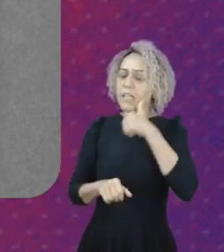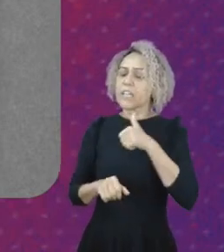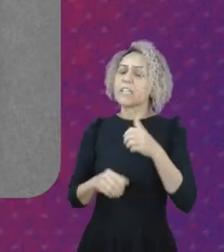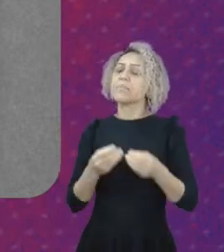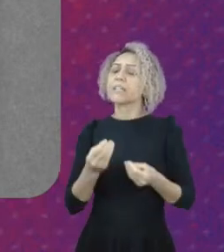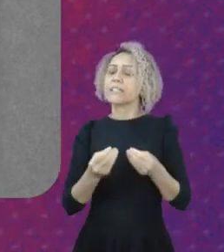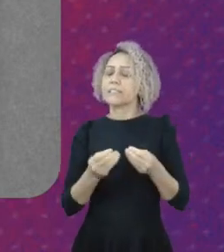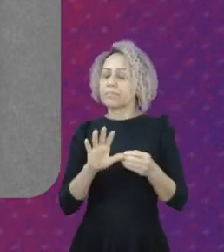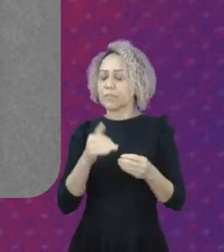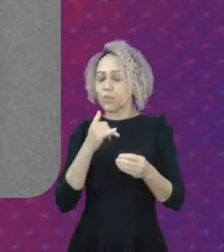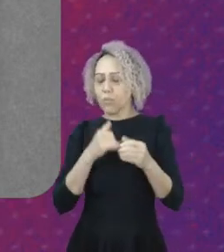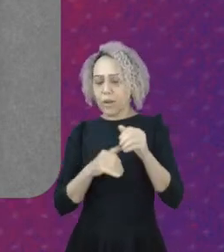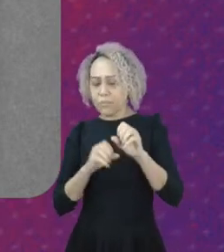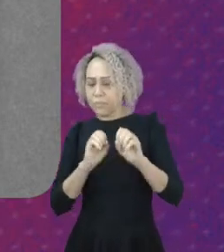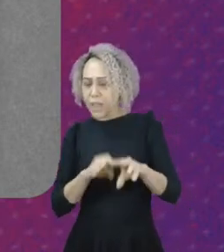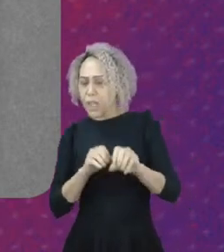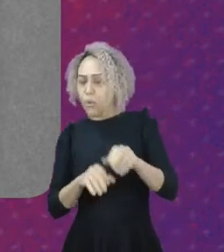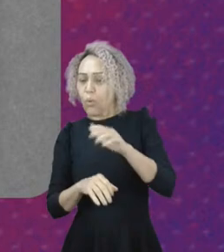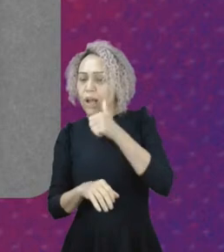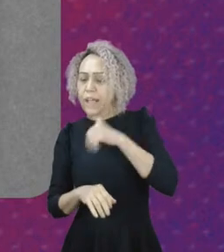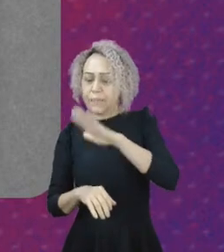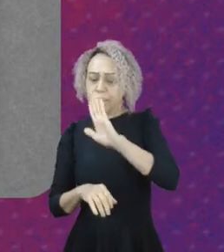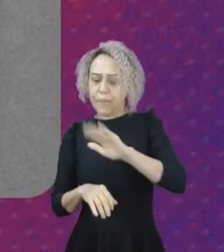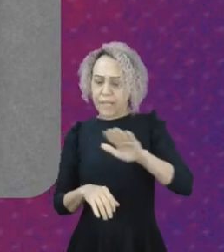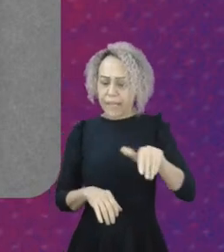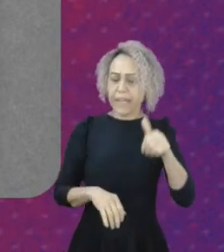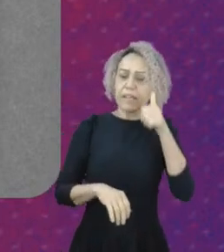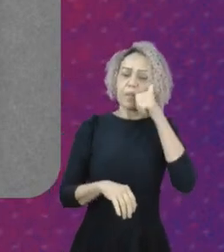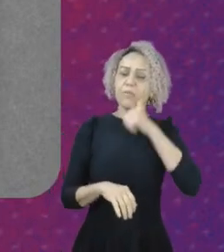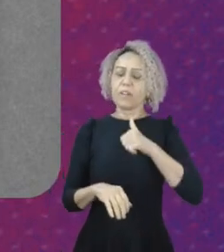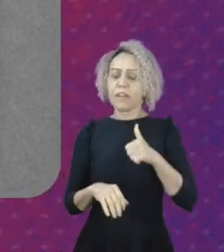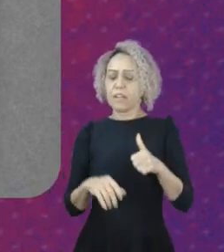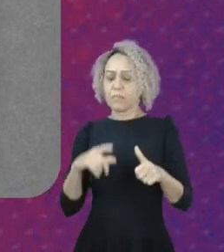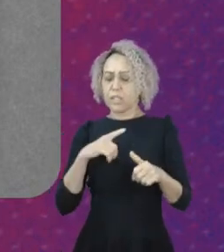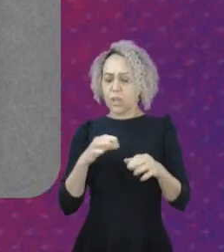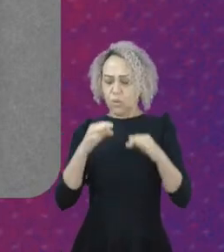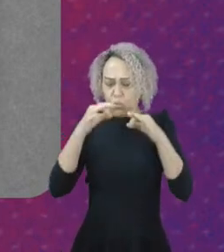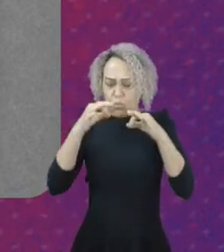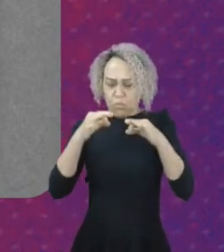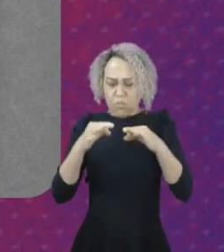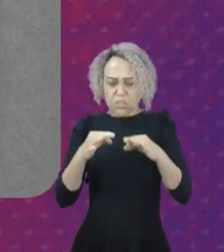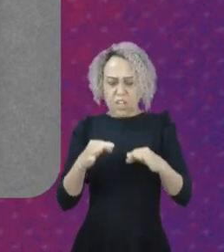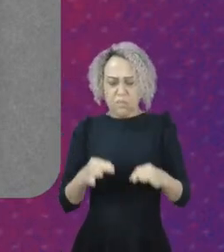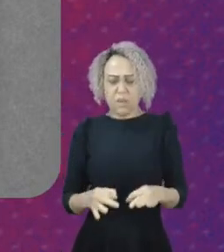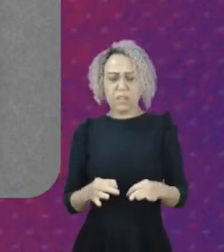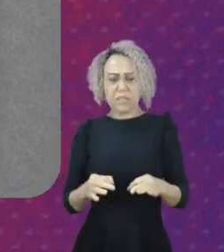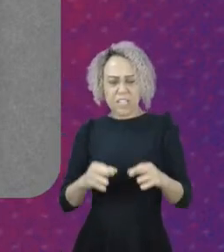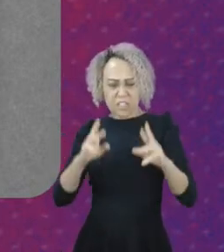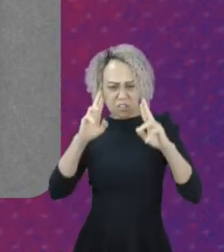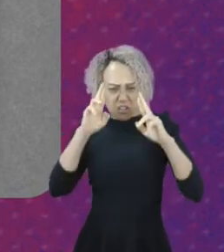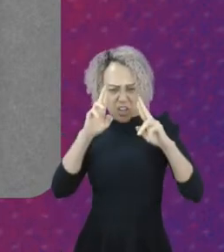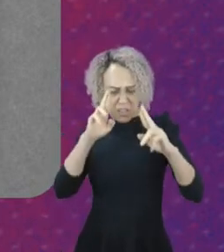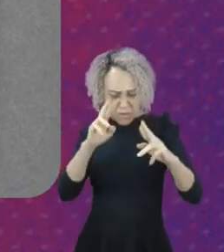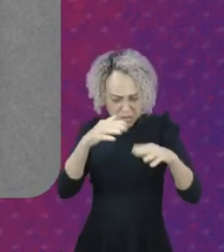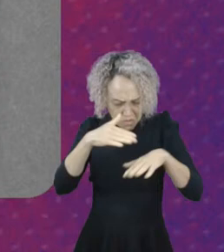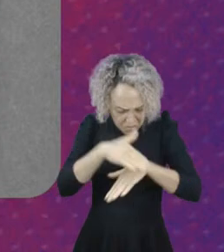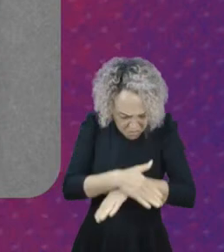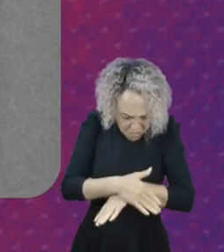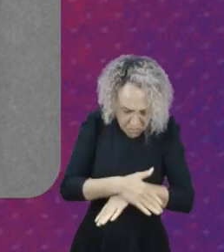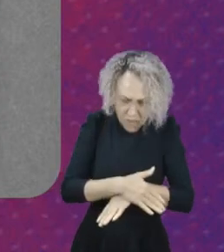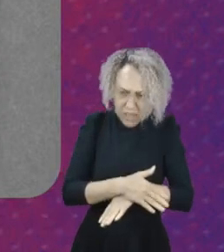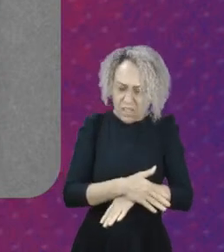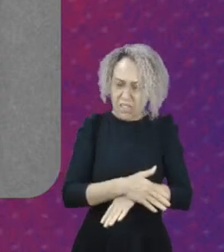né, orienta. E as nossas mulheres, meninas e mulheres foram orientadas nesse sentido. Por isso que hoje a gente